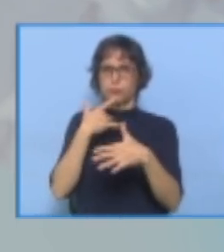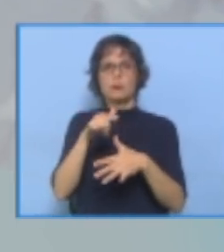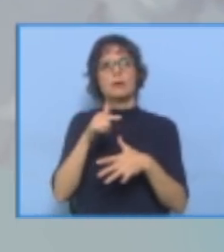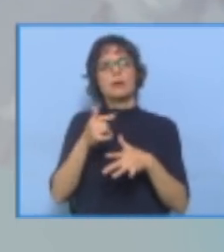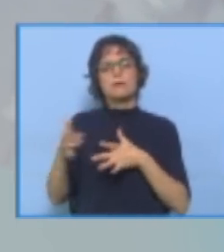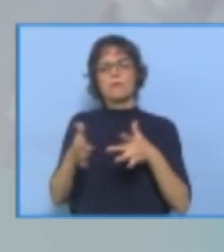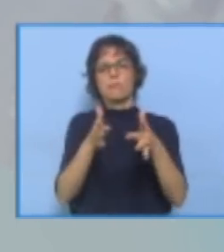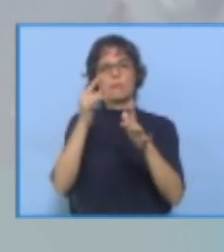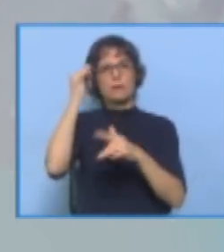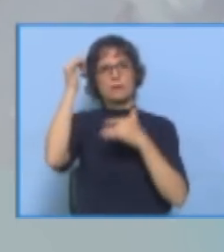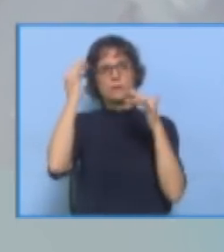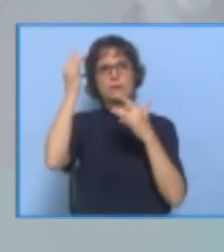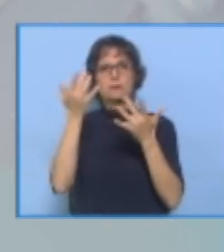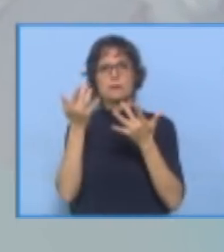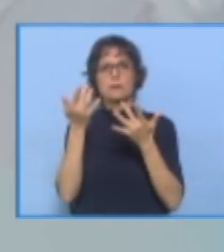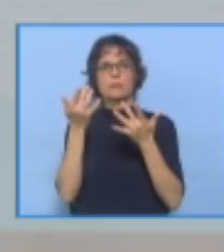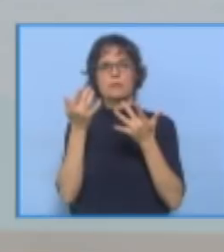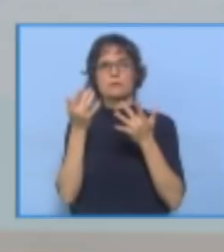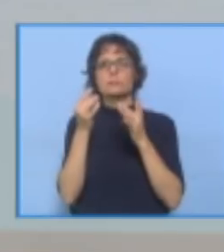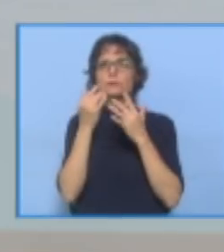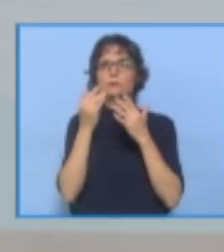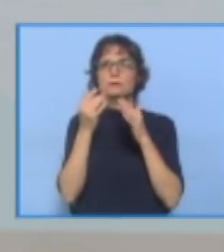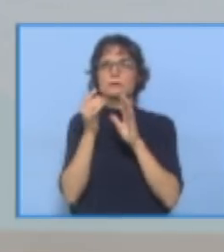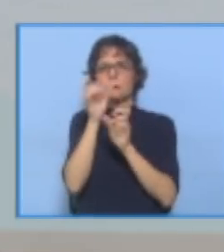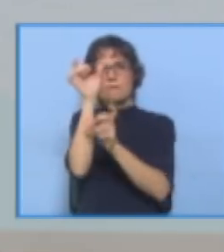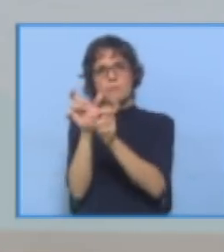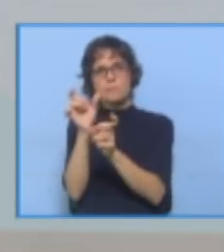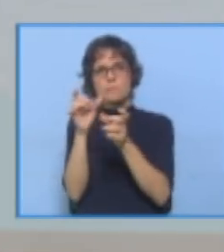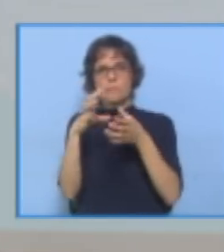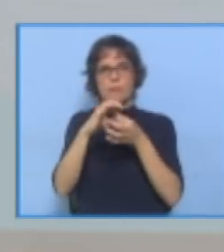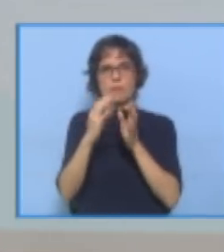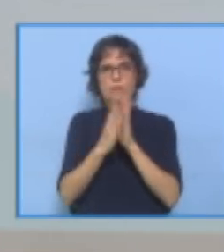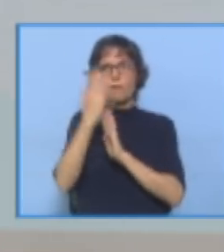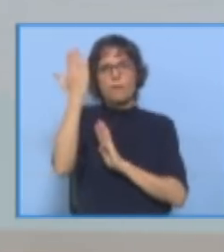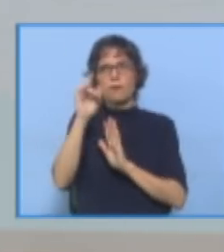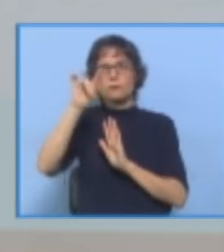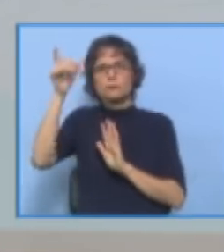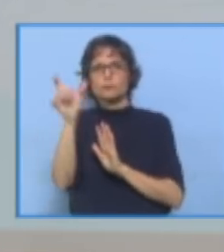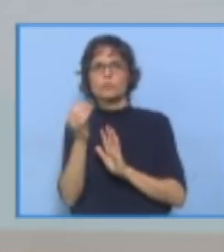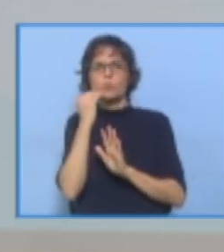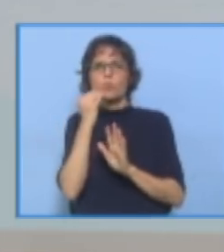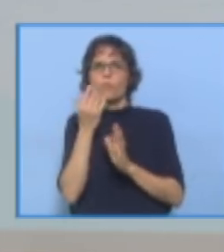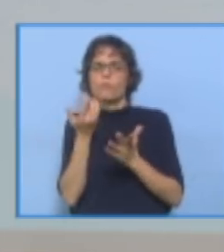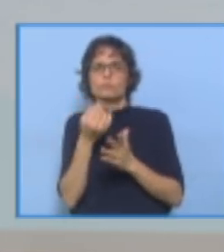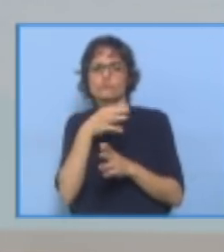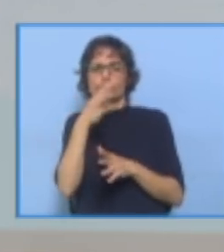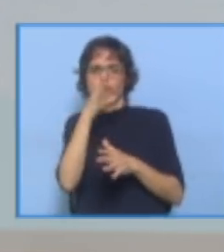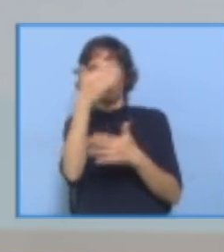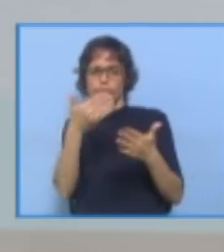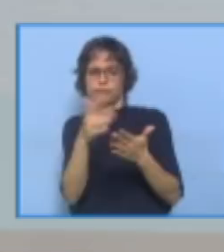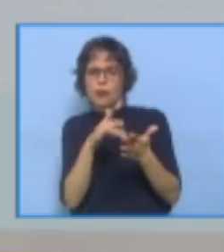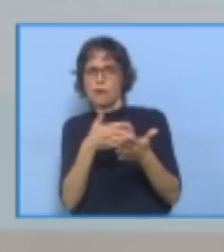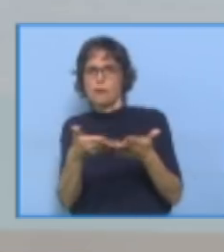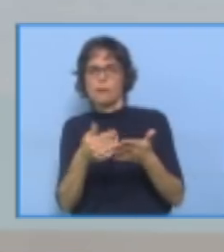sobre a pessoa? Como enquadra a pessoa na relação com Deus e com os outros? Exatamente, talvez não é fácil resumir, mas talvez o ponto central tenha que